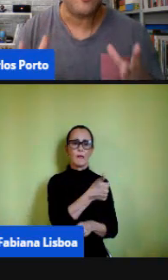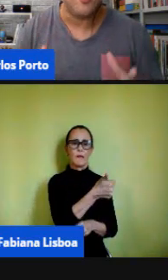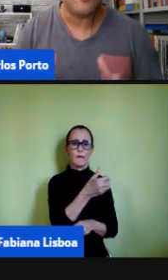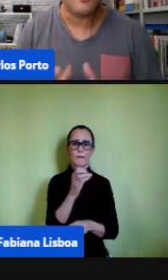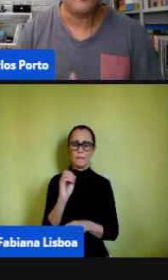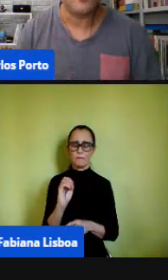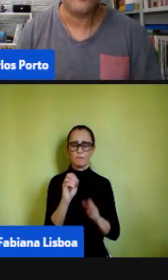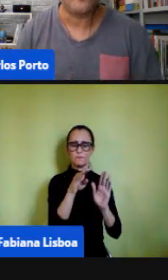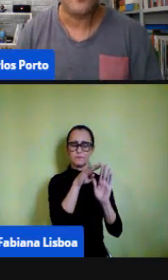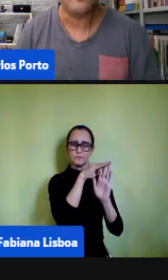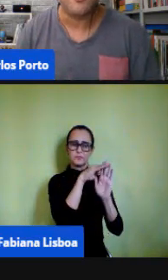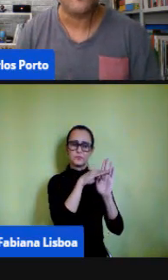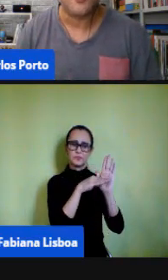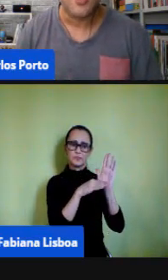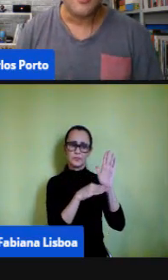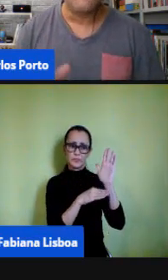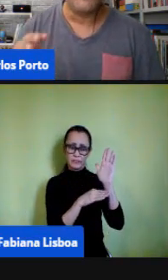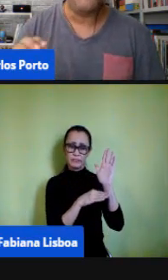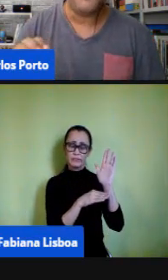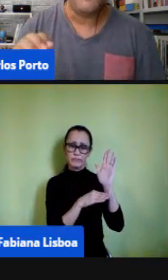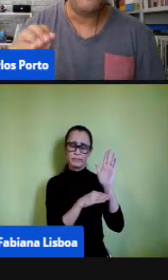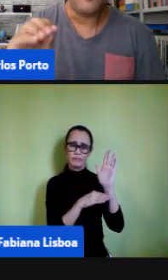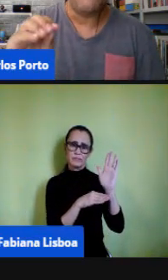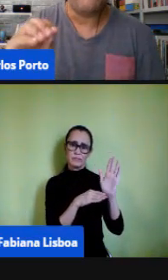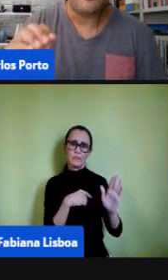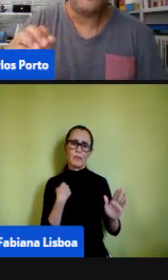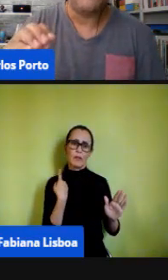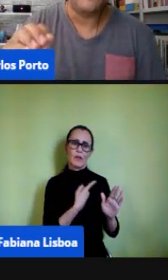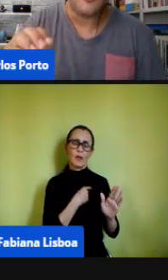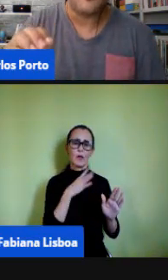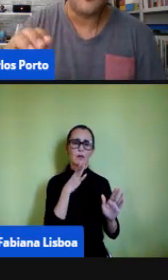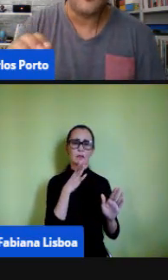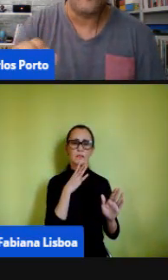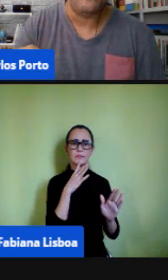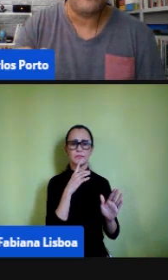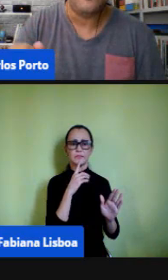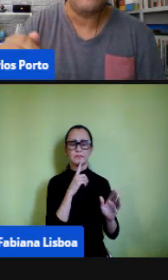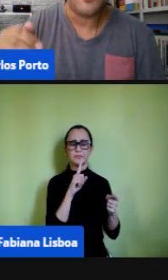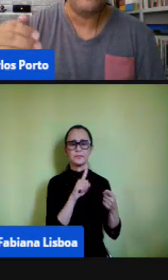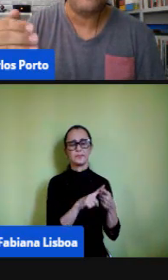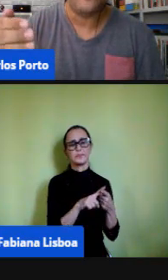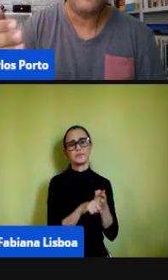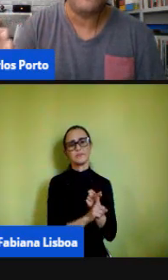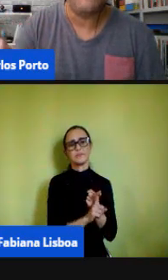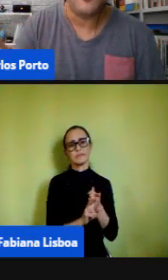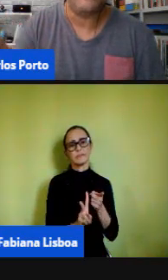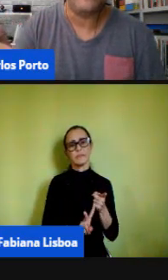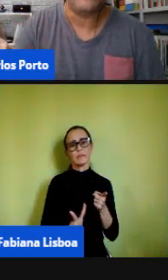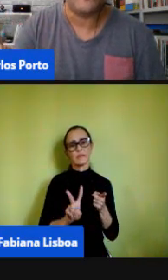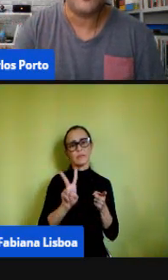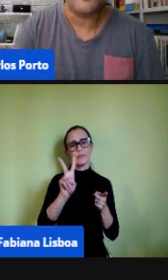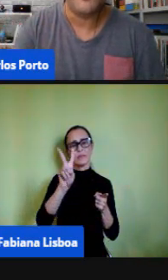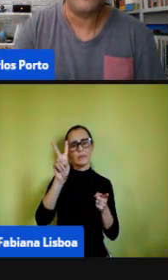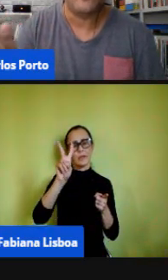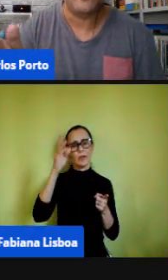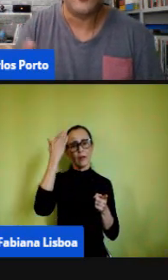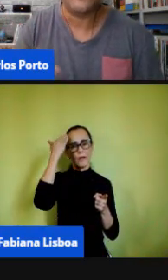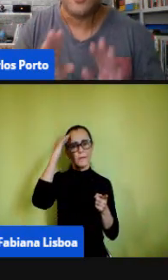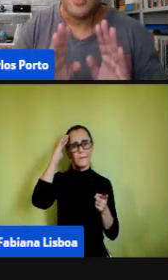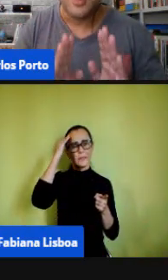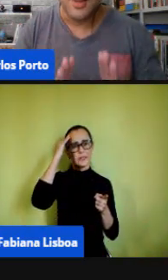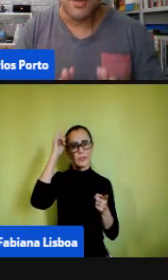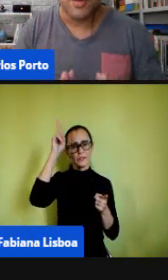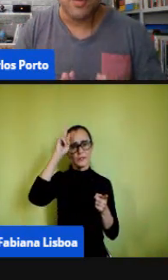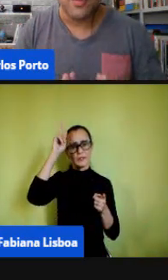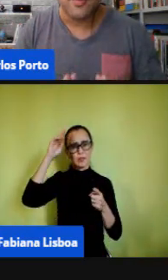muito distante daquilo que nós conhecemos, mas o primeiro é valorizar e utilizar os conhecimentos historicamente